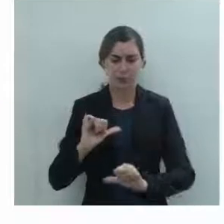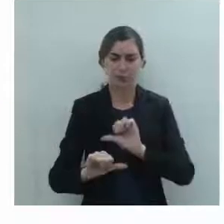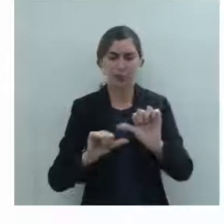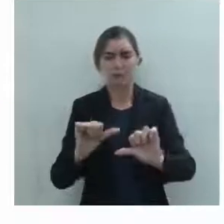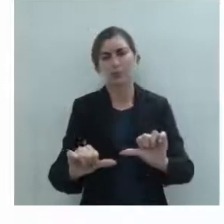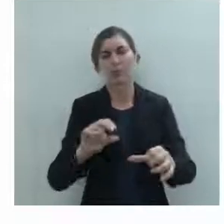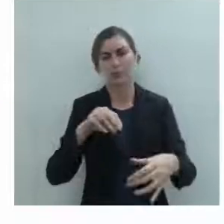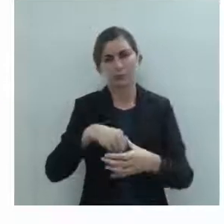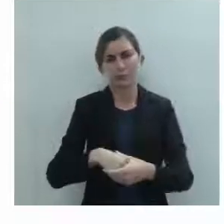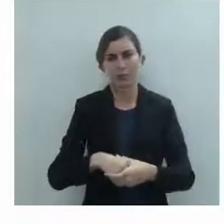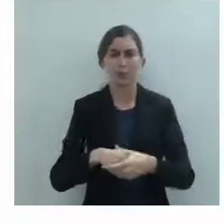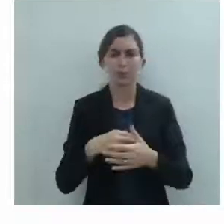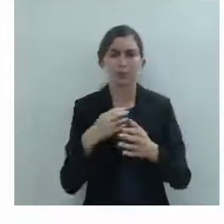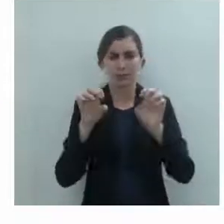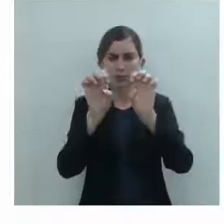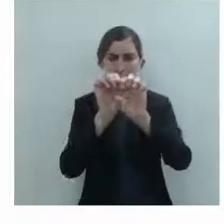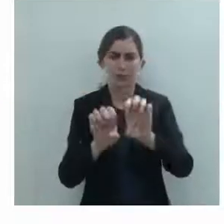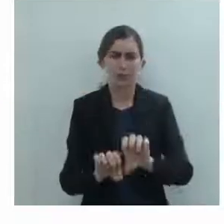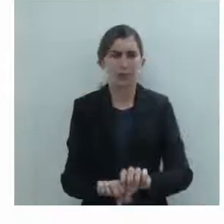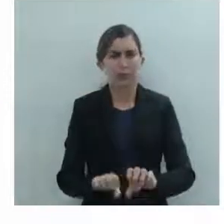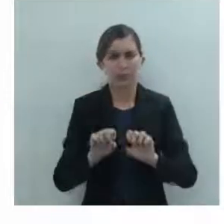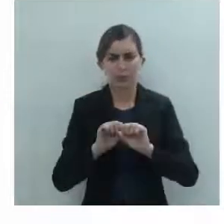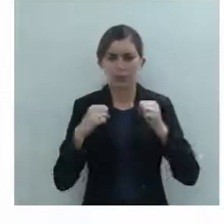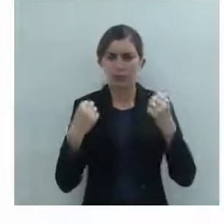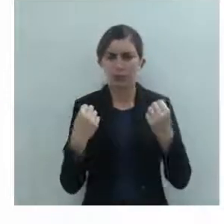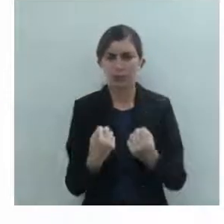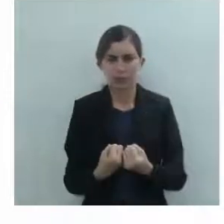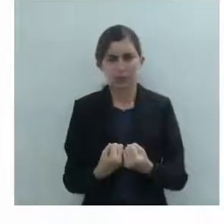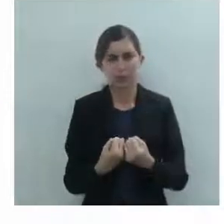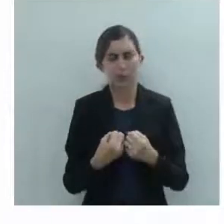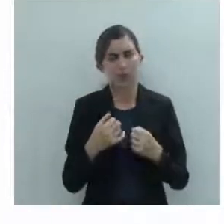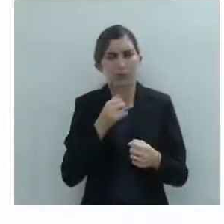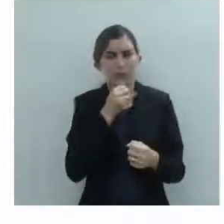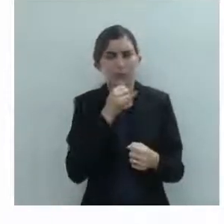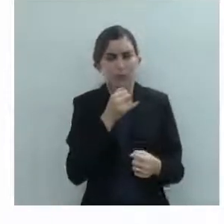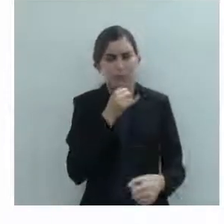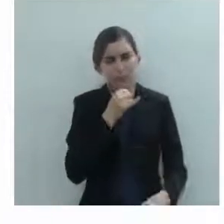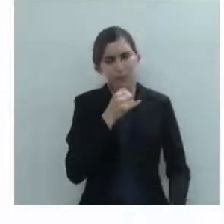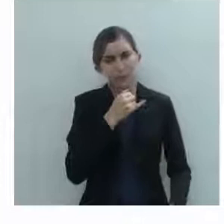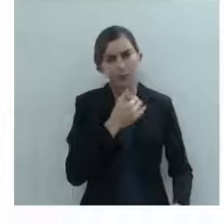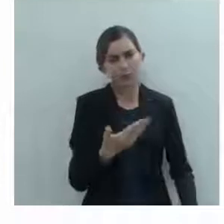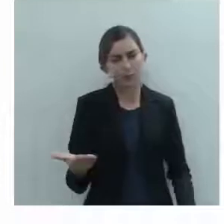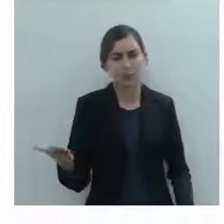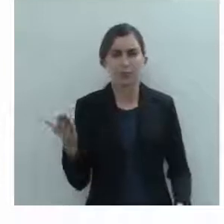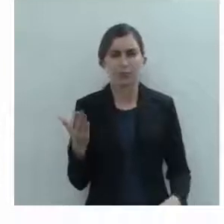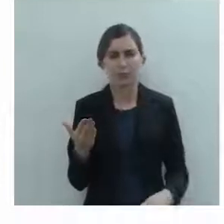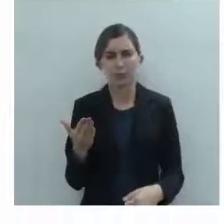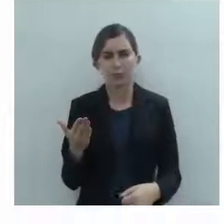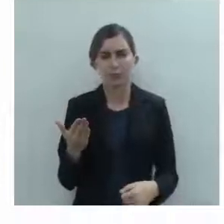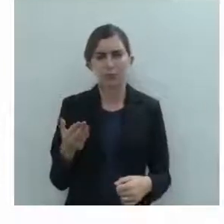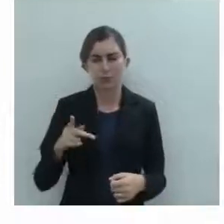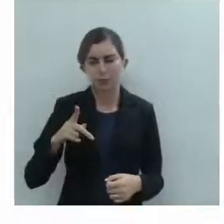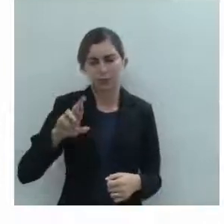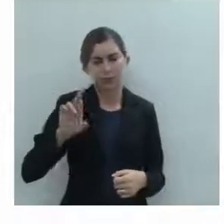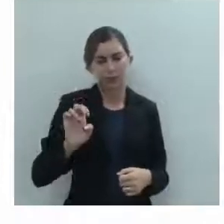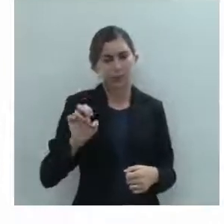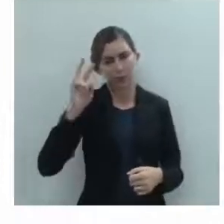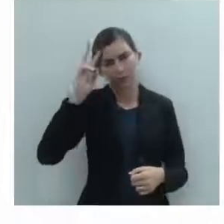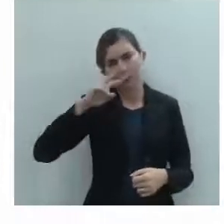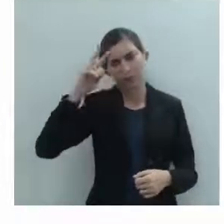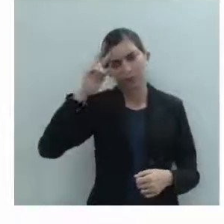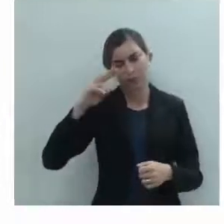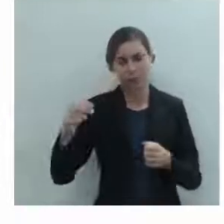mudanças dentro daquelas estruturas sociais por exemplo a passagem da pré-história